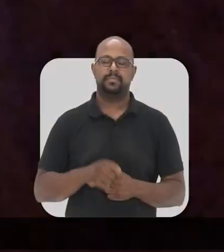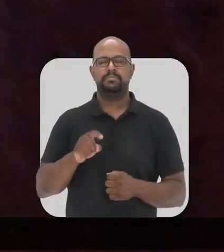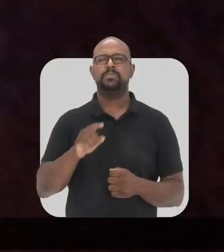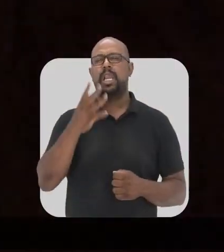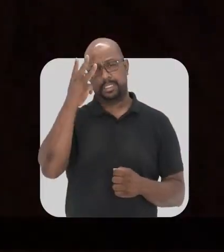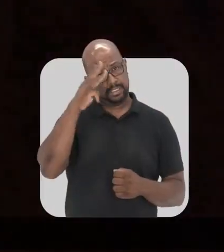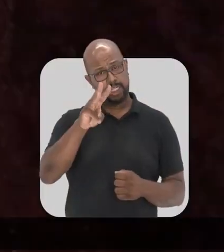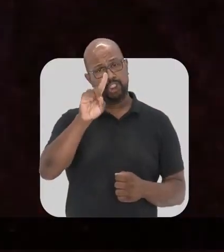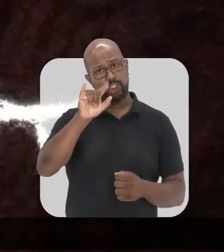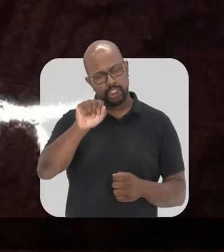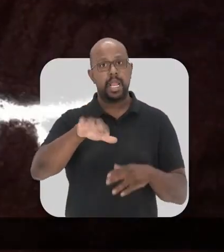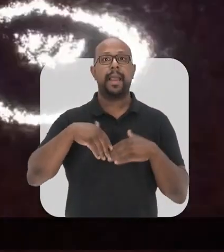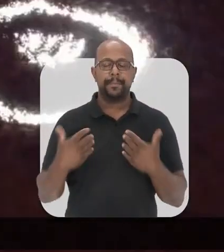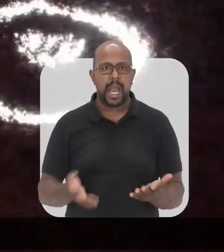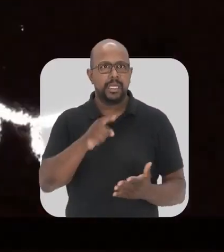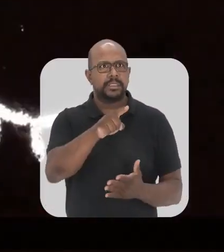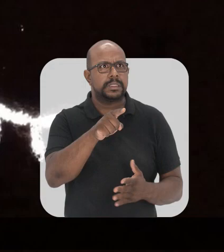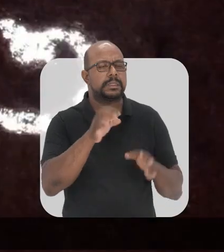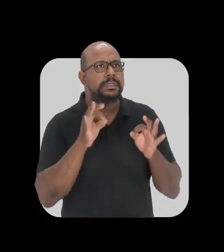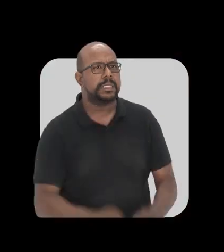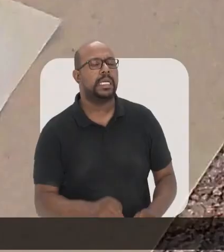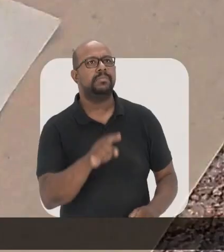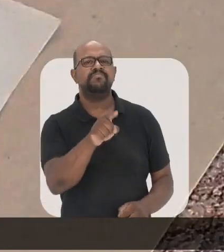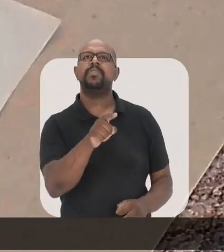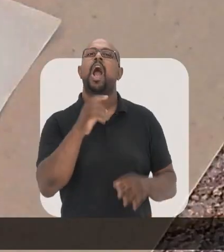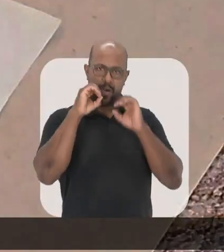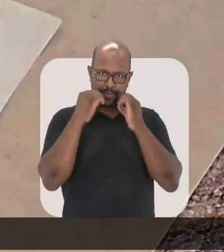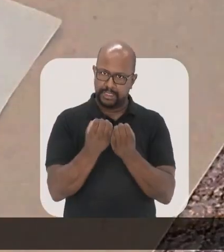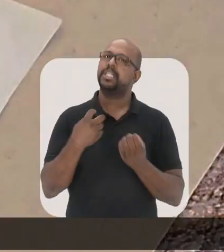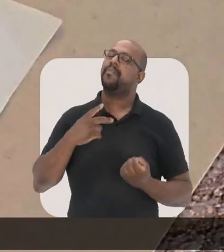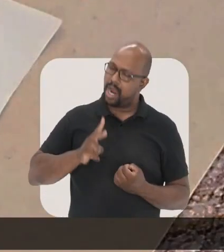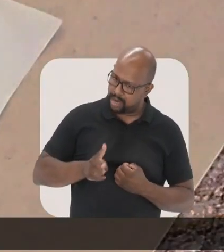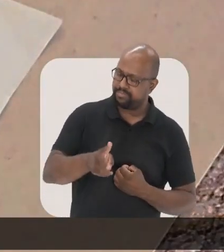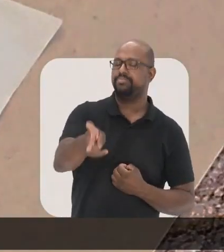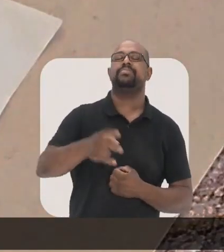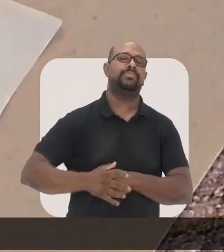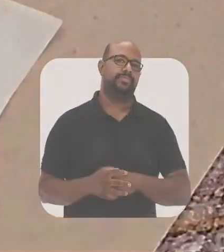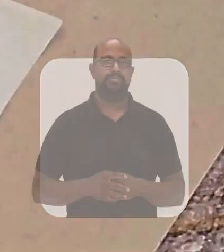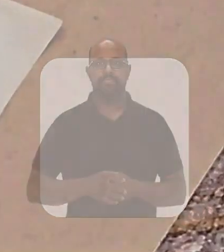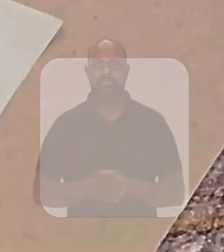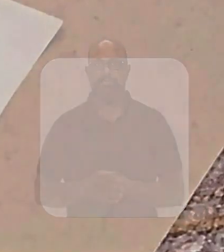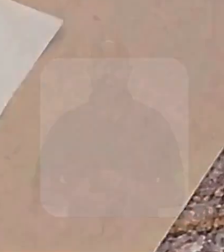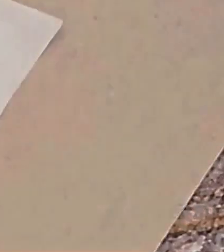Foram apenas três dias, mas o resultado deixou uma certeza de que essa oficina vai ter desdobramentos.